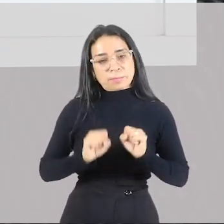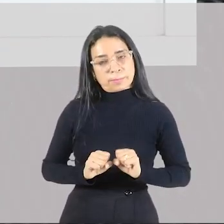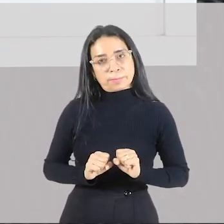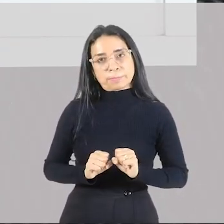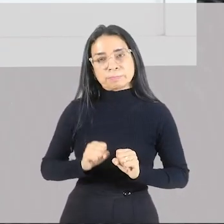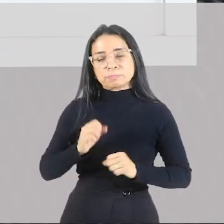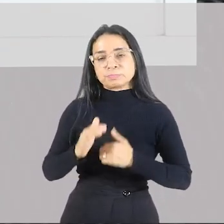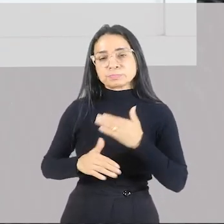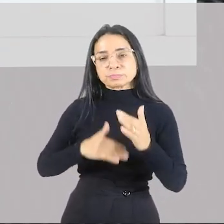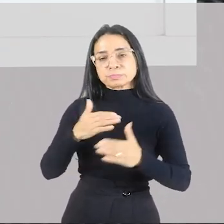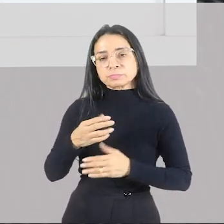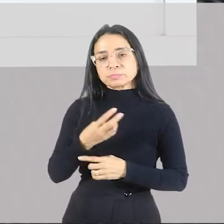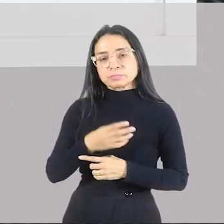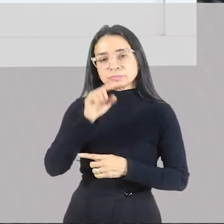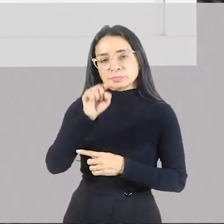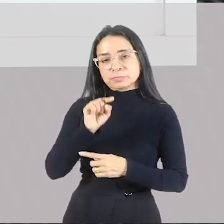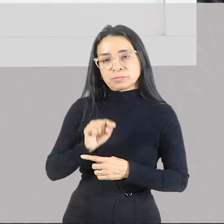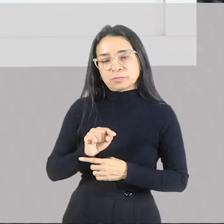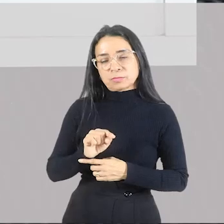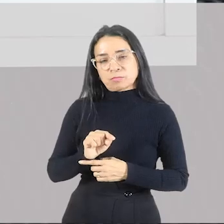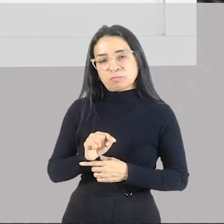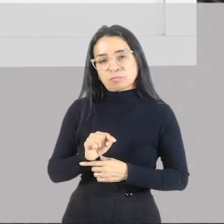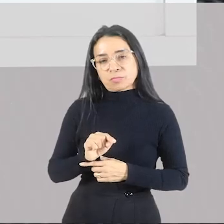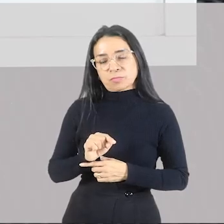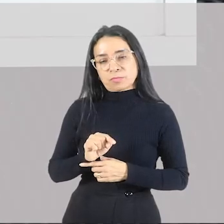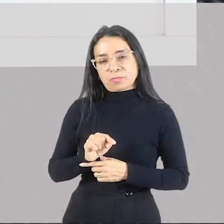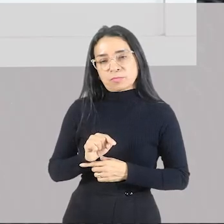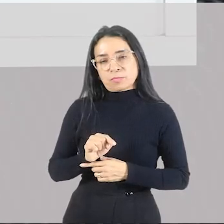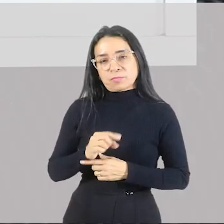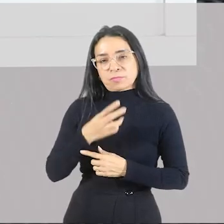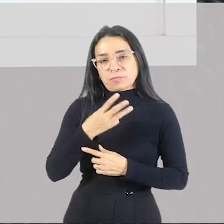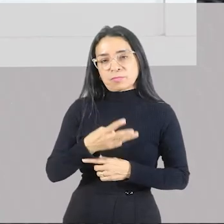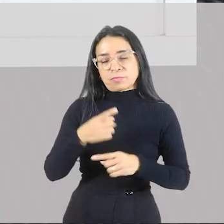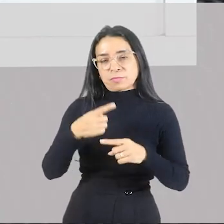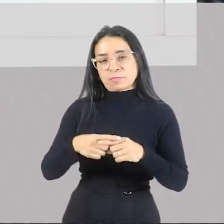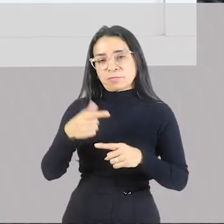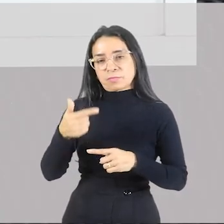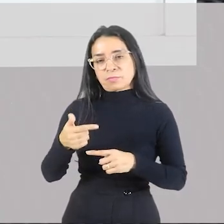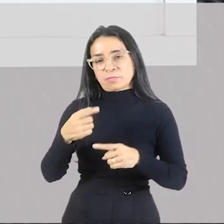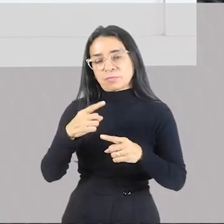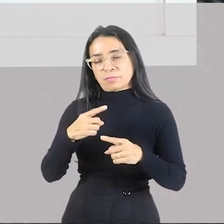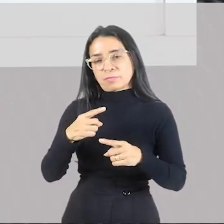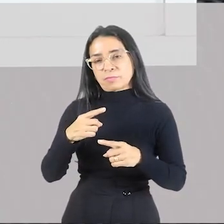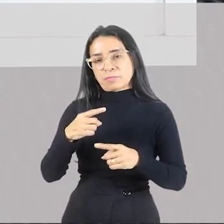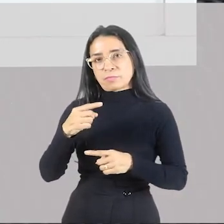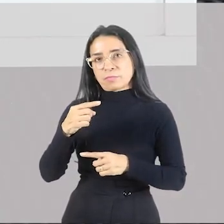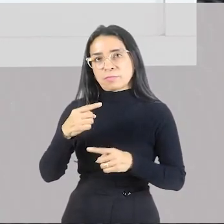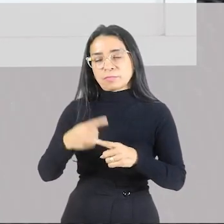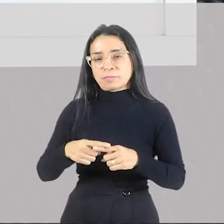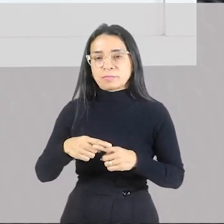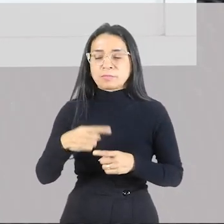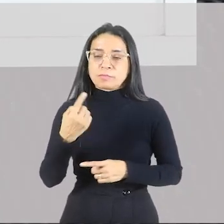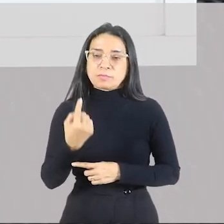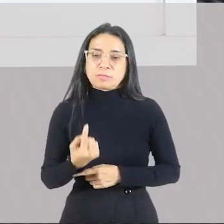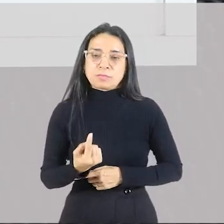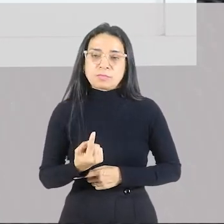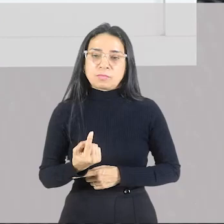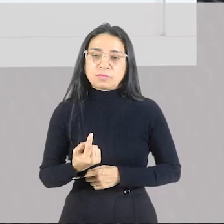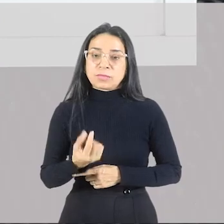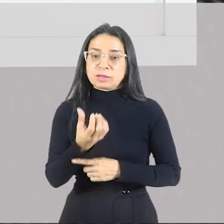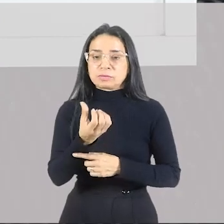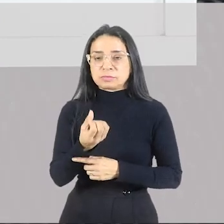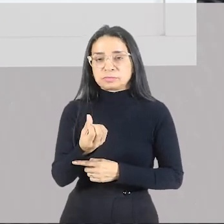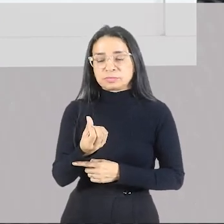desenvolver sim o 3 fatorial. 3 fatorial é 3 vezes 2 vezes 1, que dá 6. Então esse 3 fatorial dá